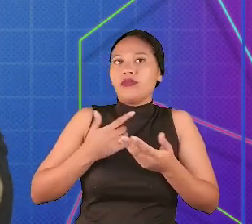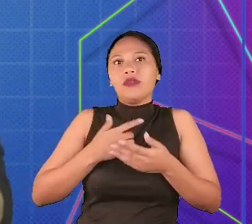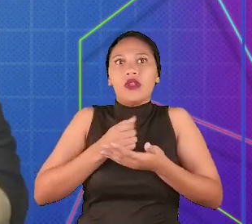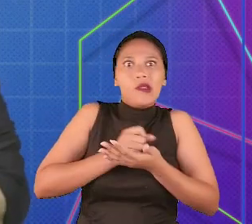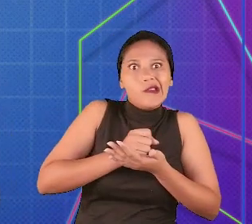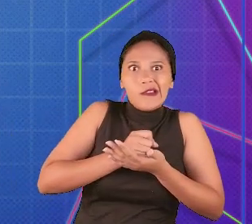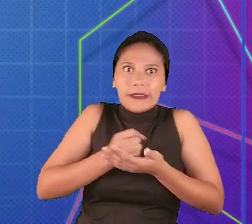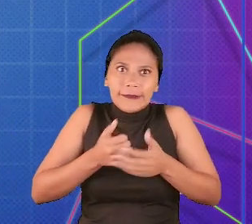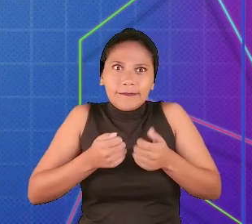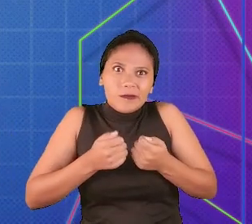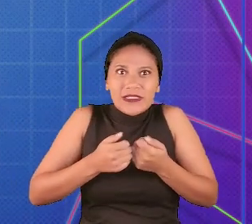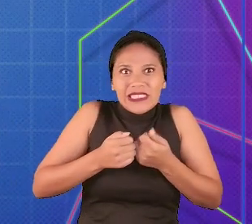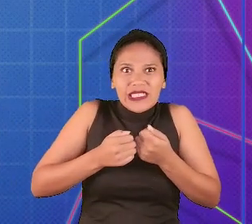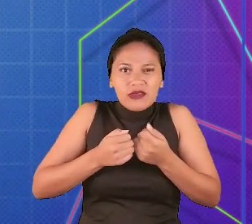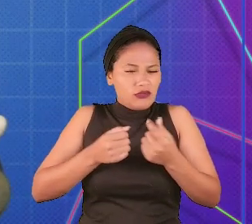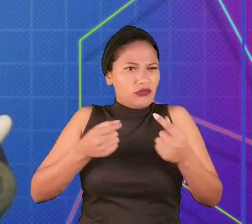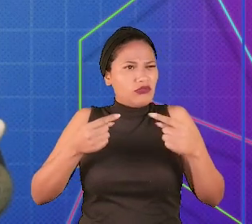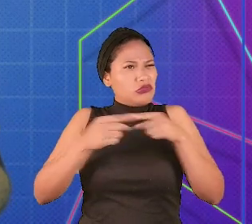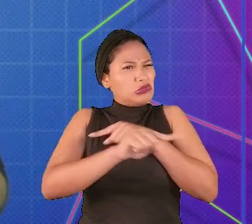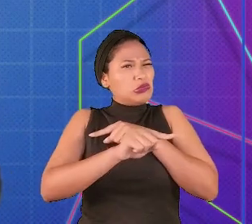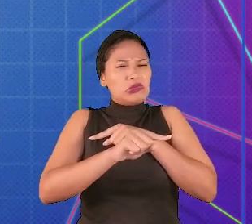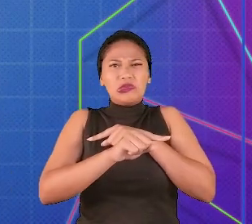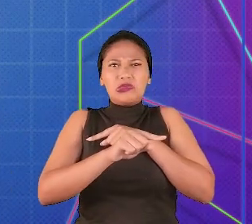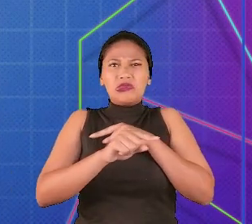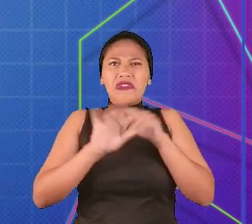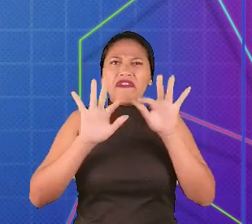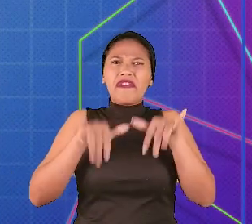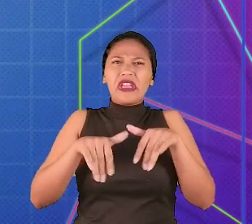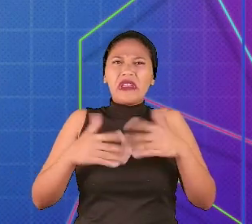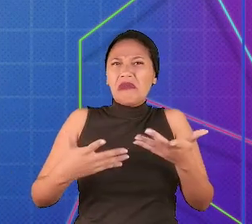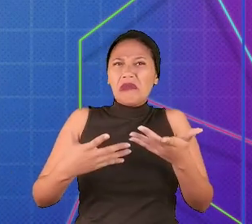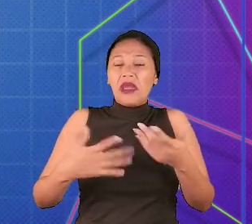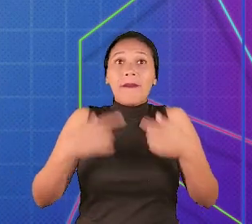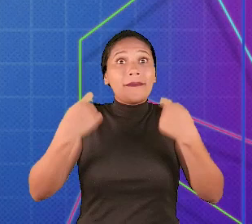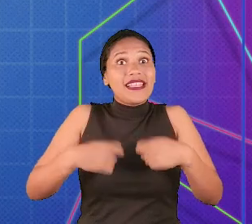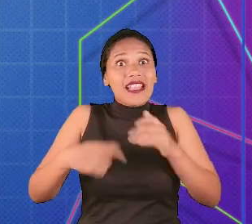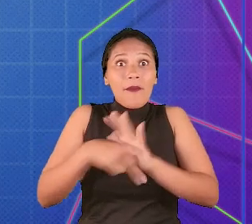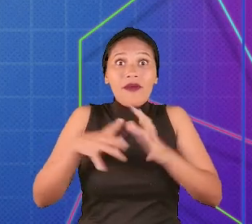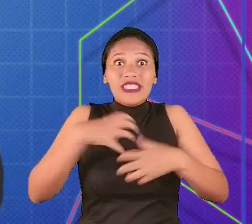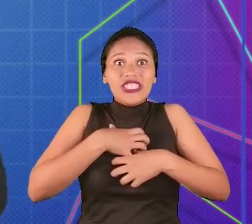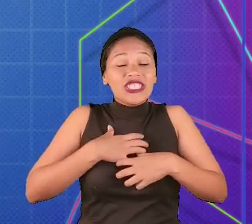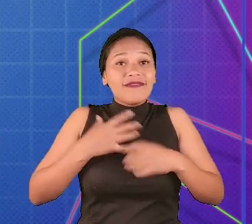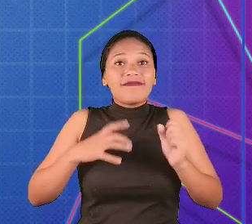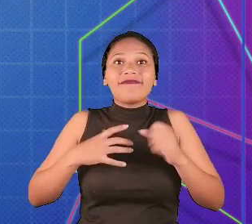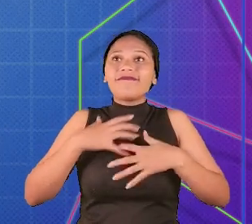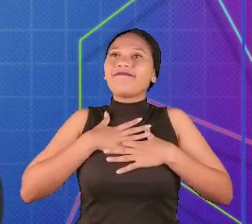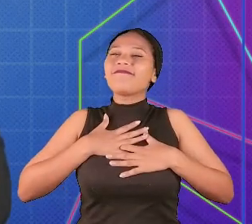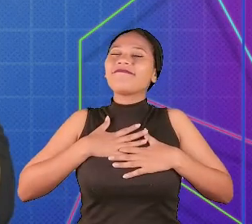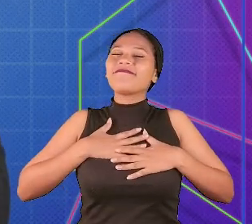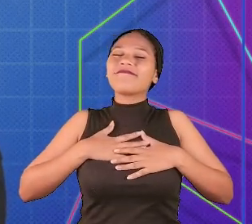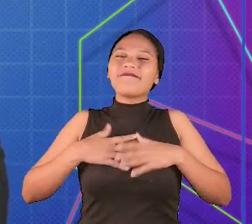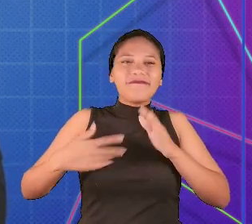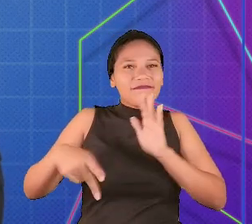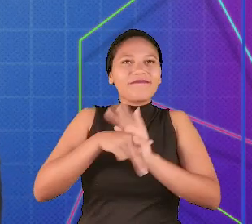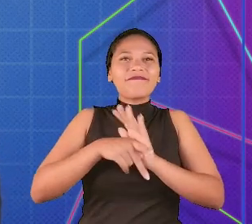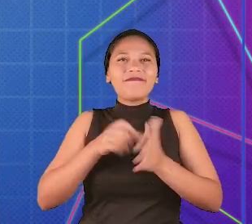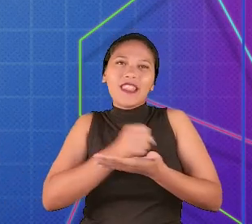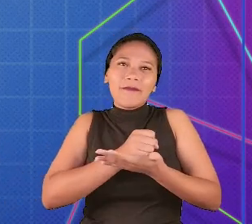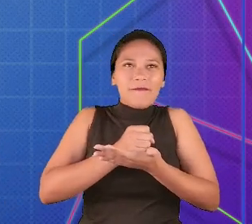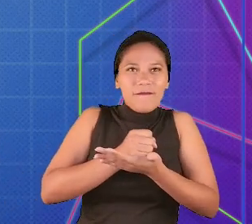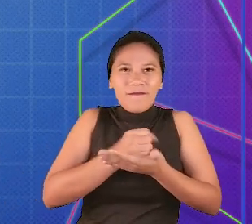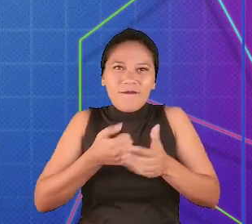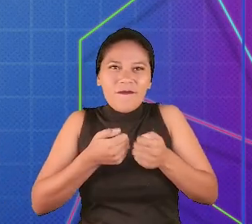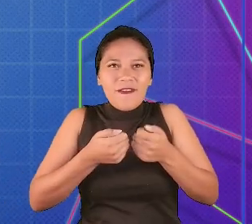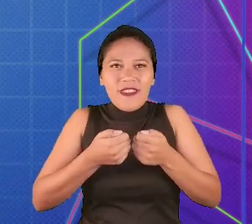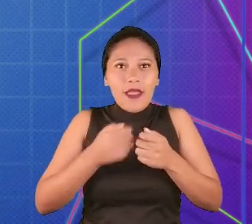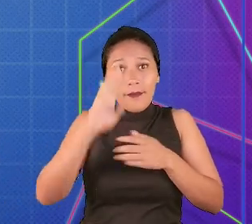não ficou horas jogando para uma resolução sem sentido, né? Ele quer e precisa se sentir satisfeito por ter embarcado nessa jornada